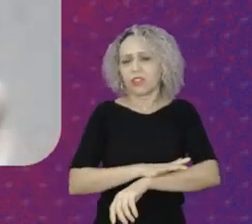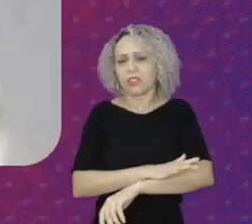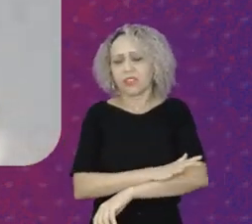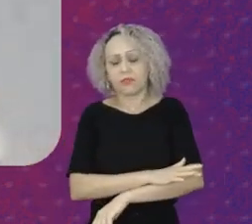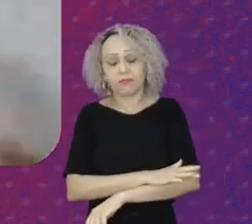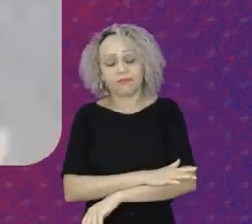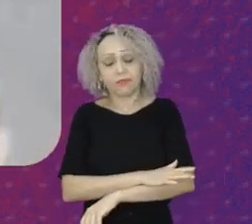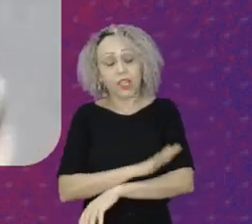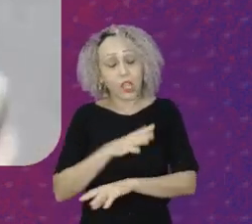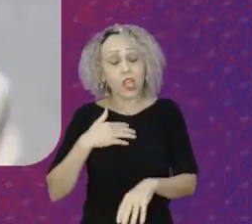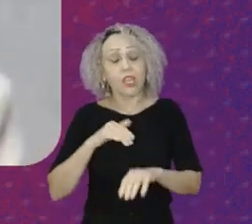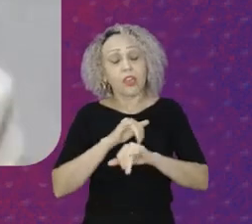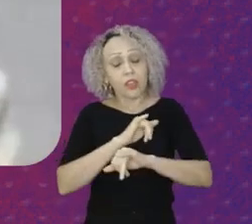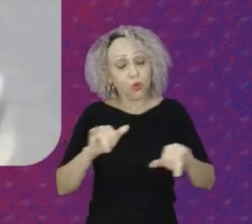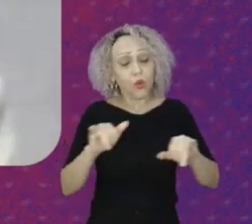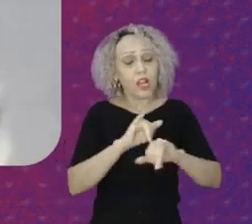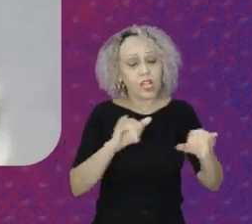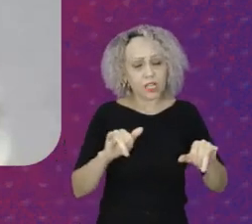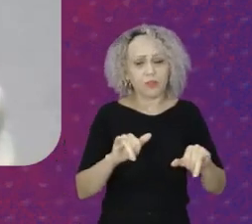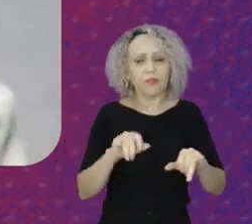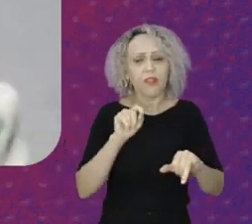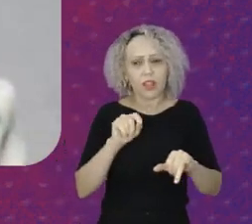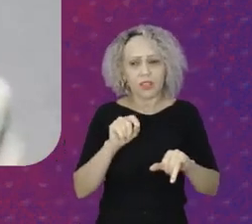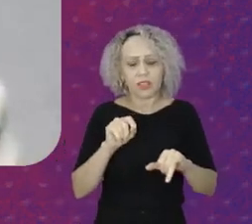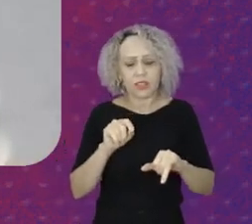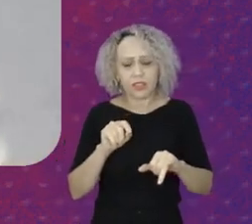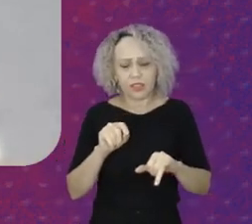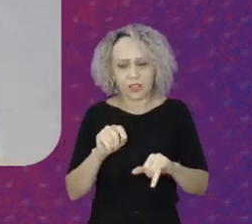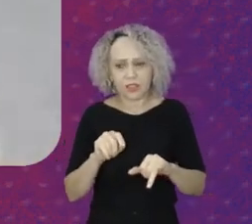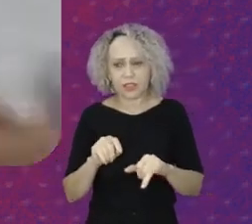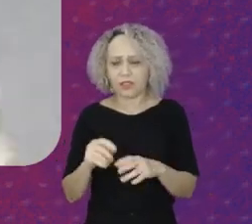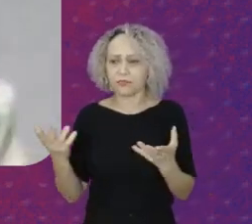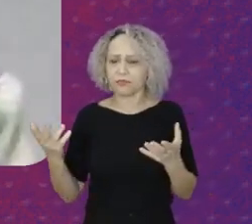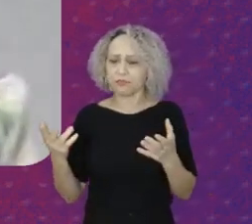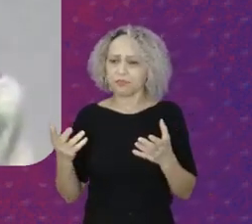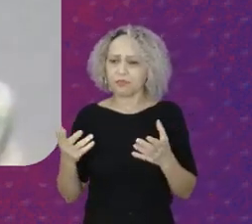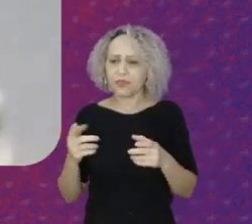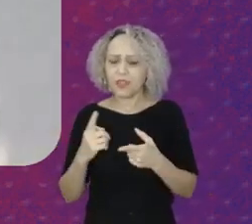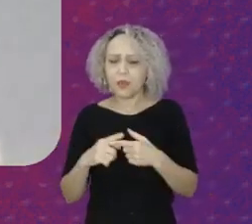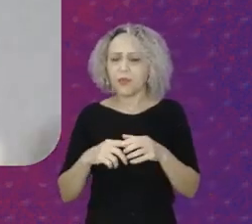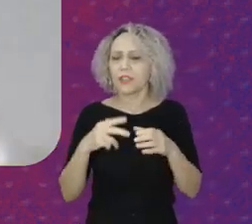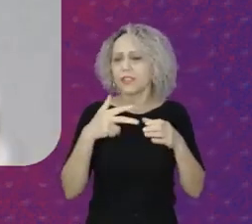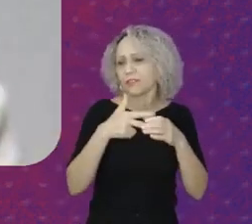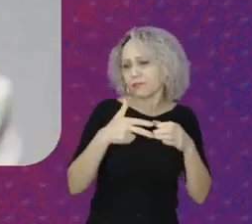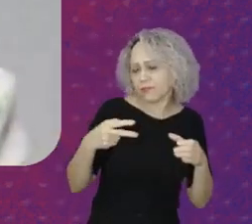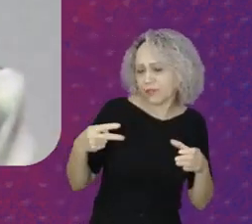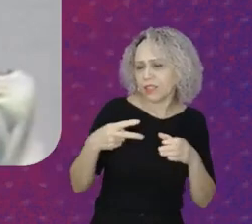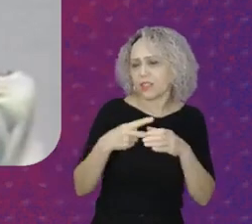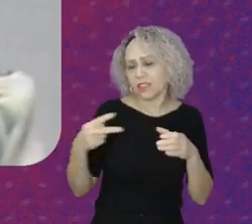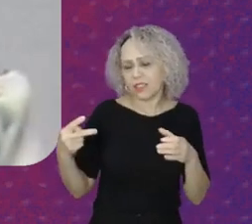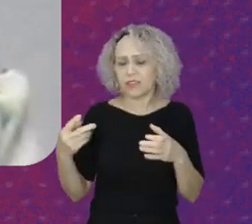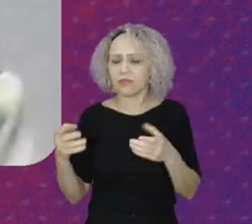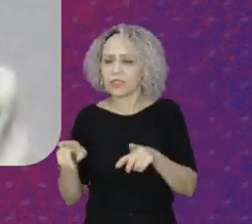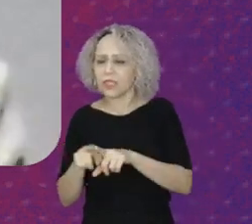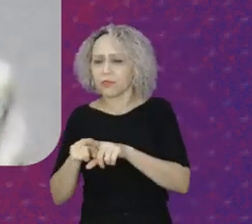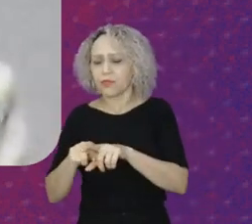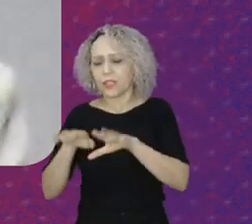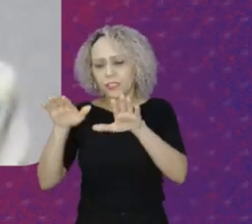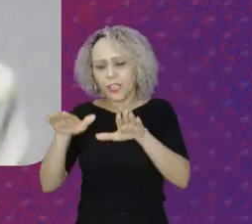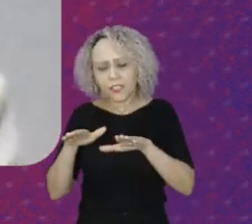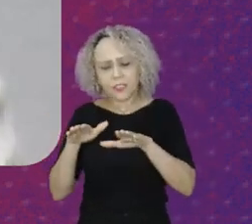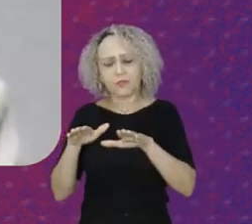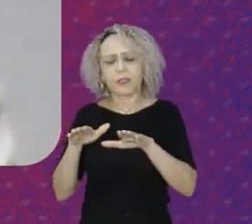na campanha, falar que ser uma exceção nas câmaras legislativas, nas assembleias legislativas,